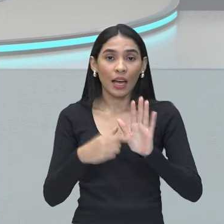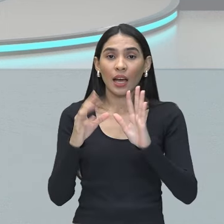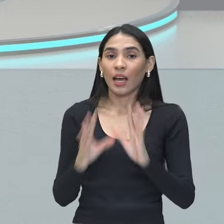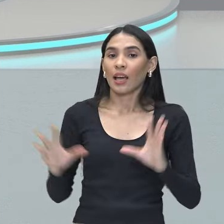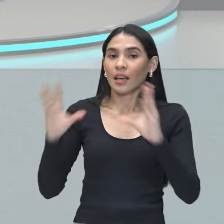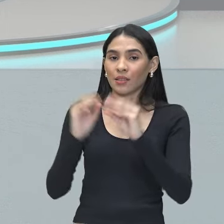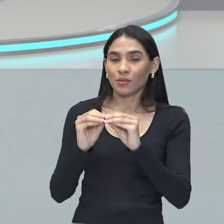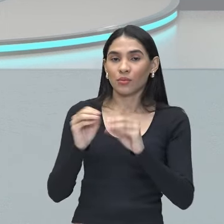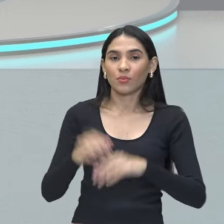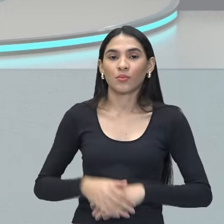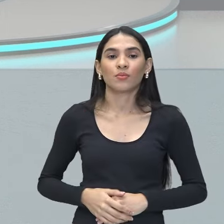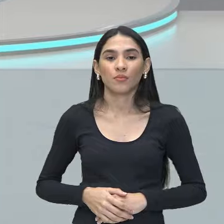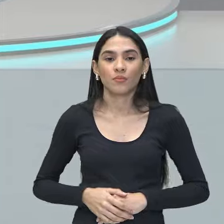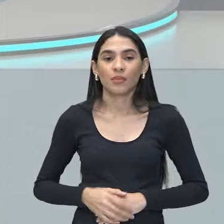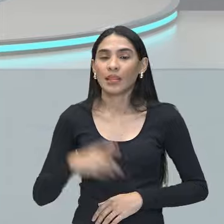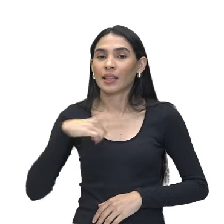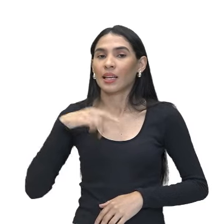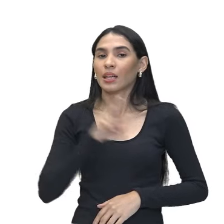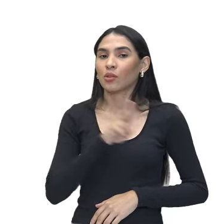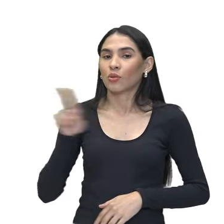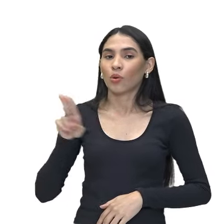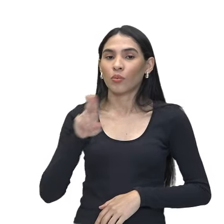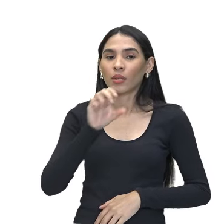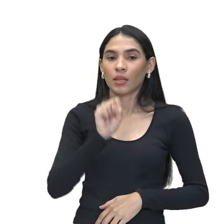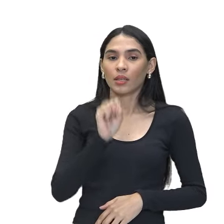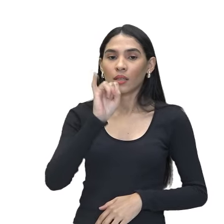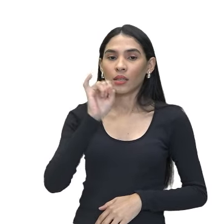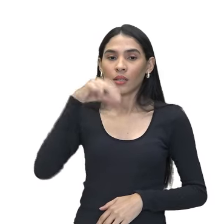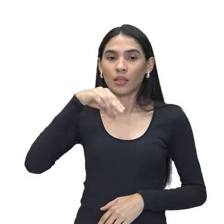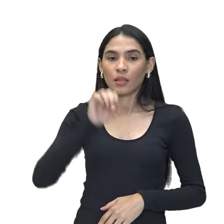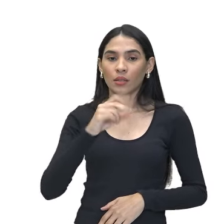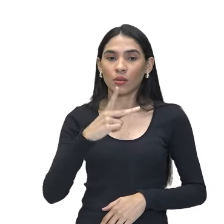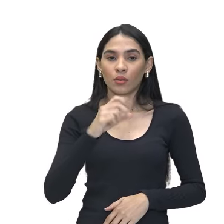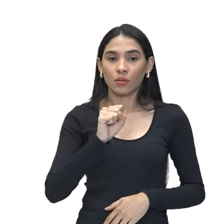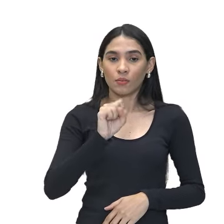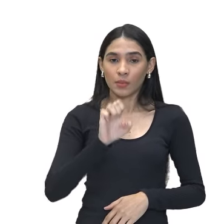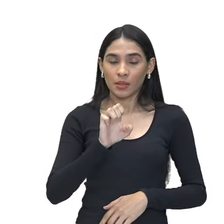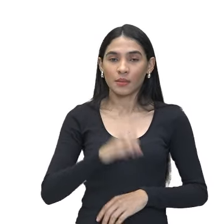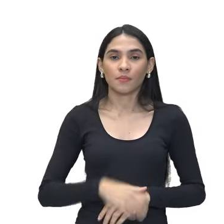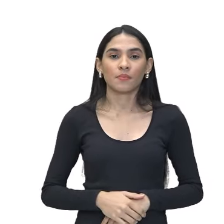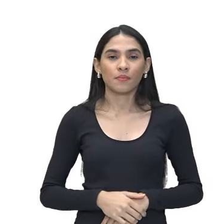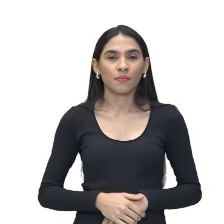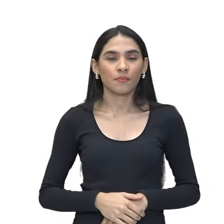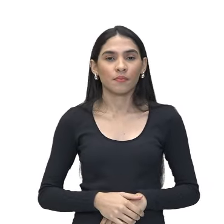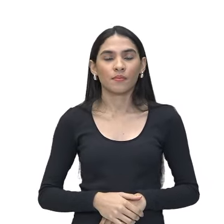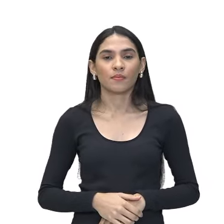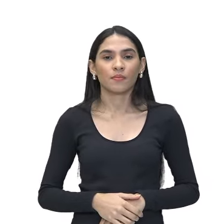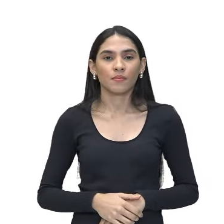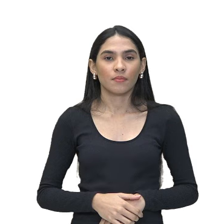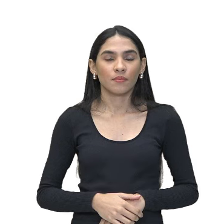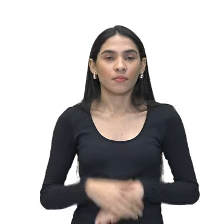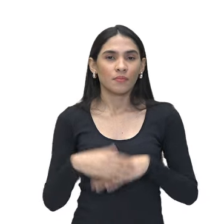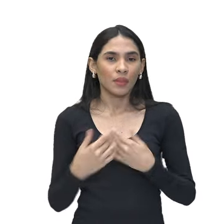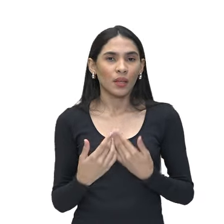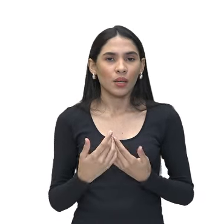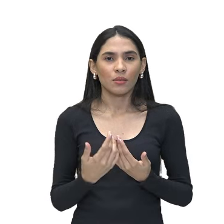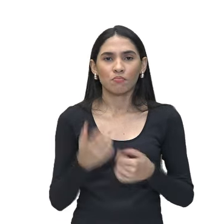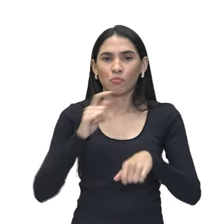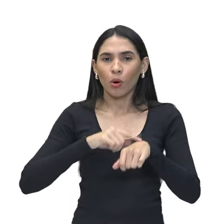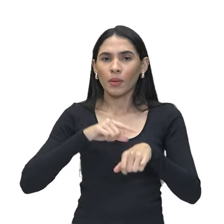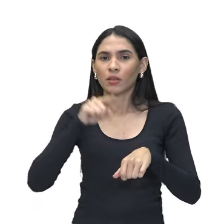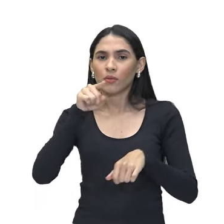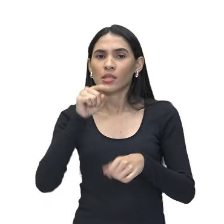que é o que nós chamamos de sinopse. Em geral, quando nós compramos um